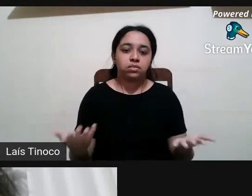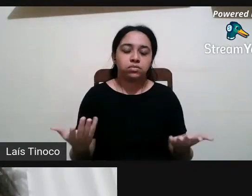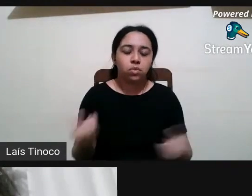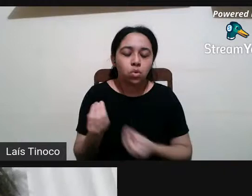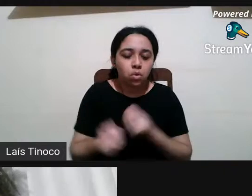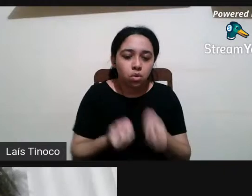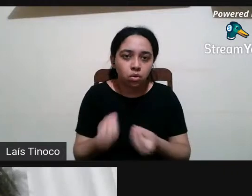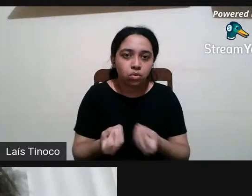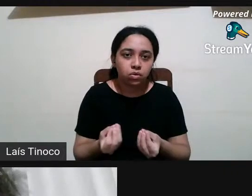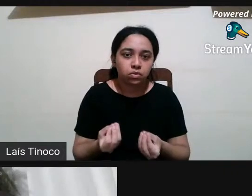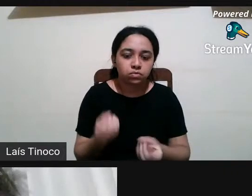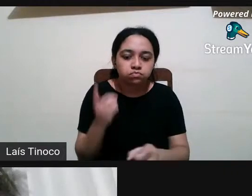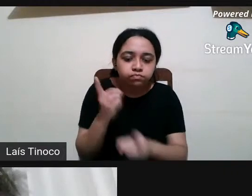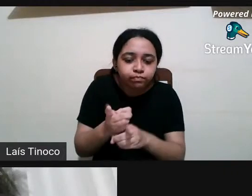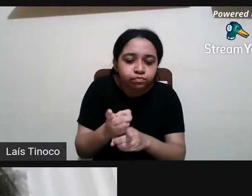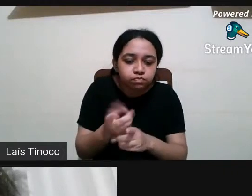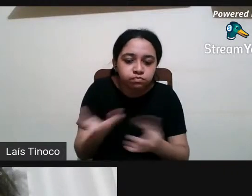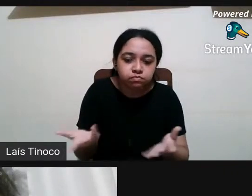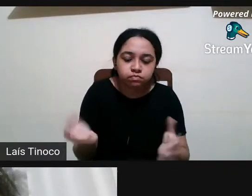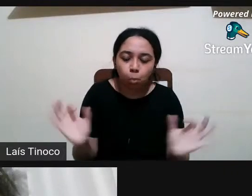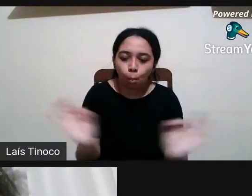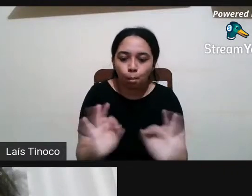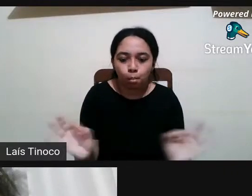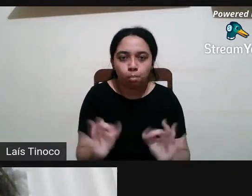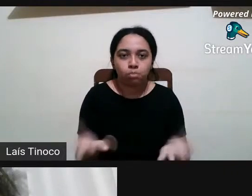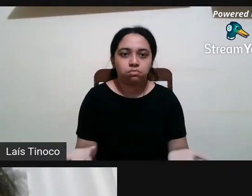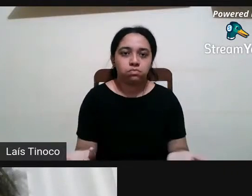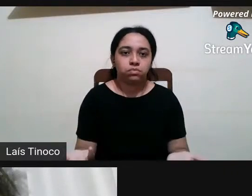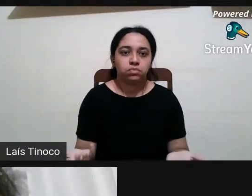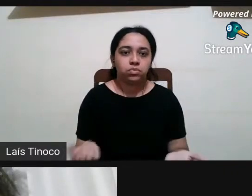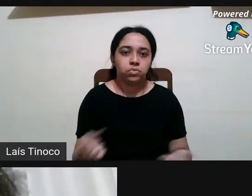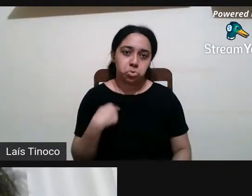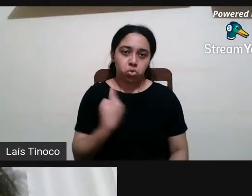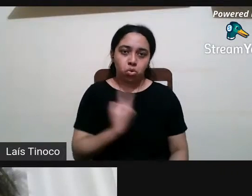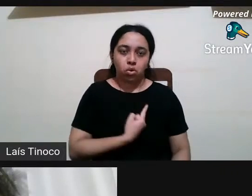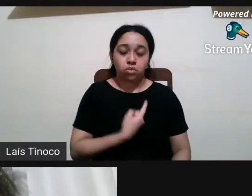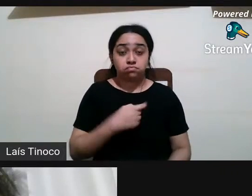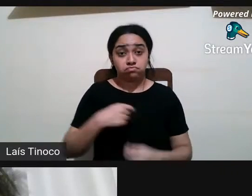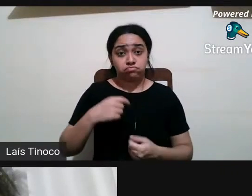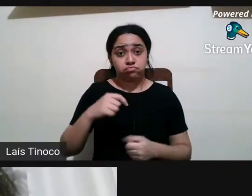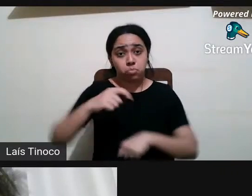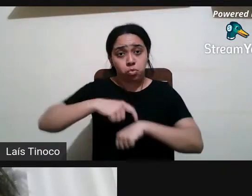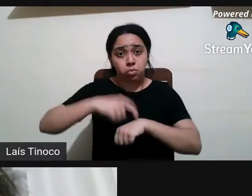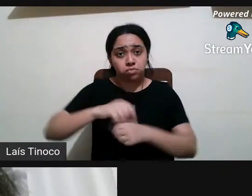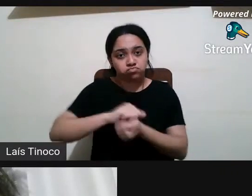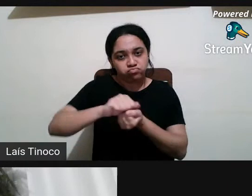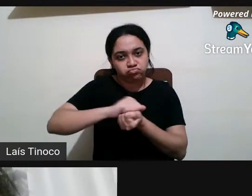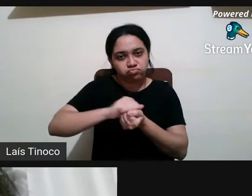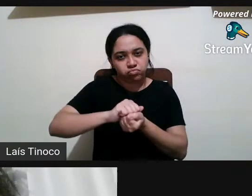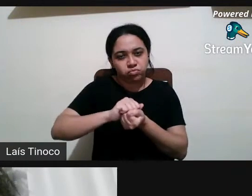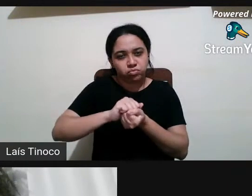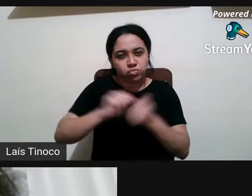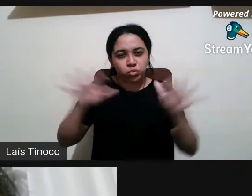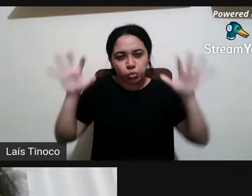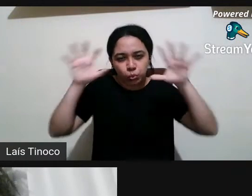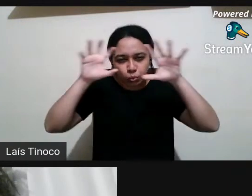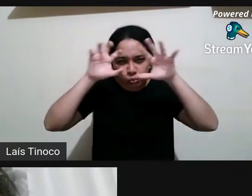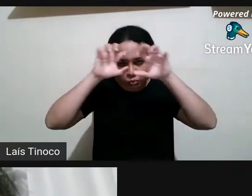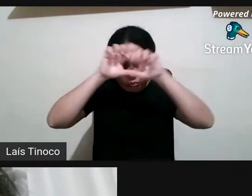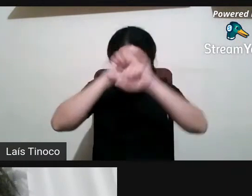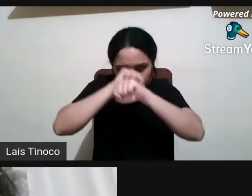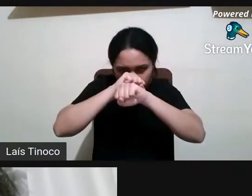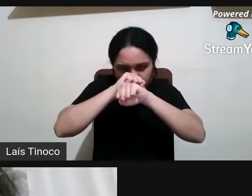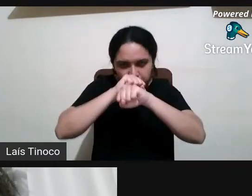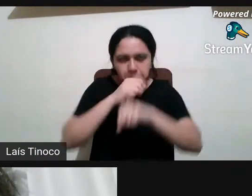subidentificar a sua concentração. Né? A gente mesmo, quando lava uma roupa mais escura, nós vemos aquele cheio de, como se